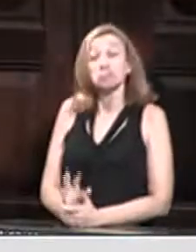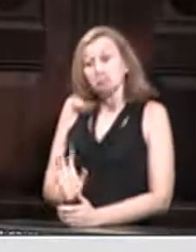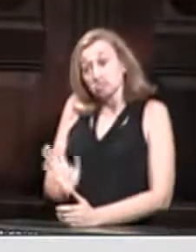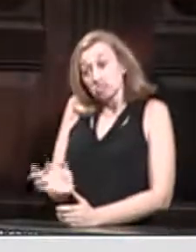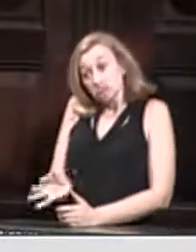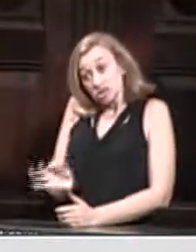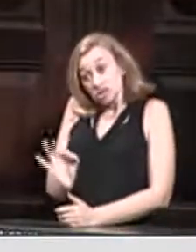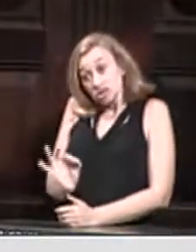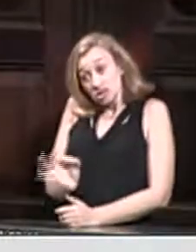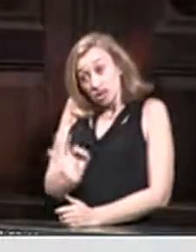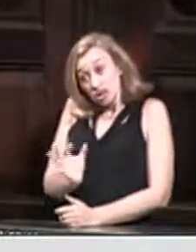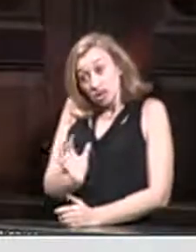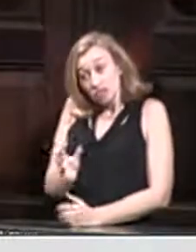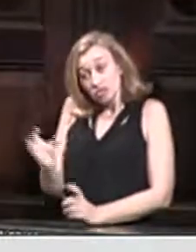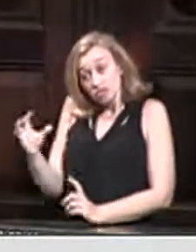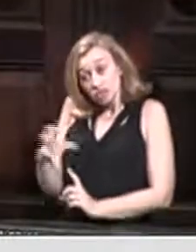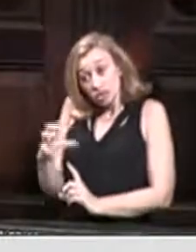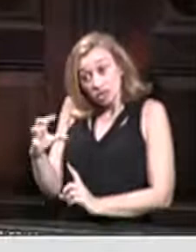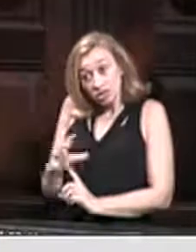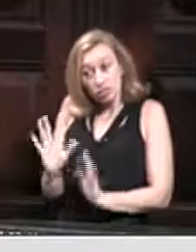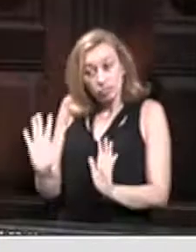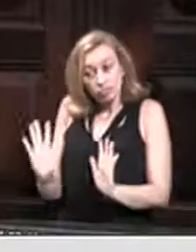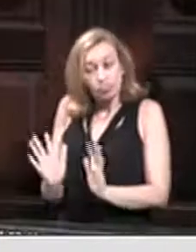Obviamente, e foi o que aconteceu,